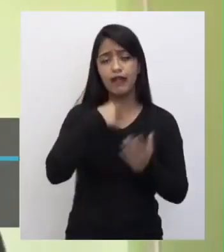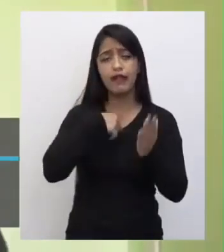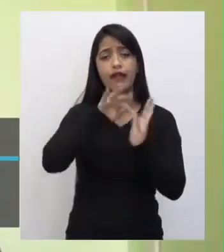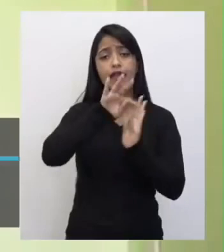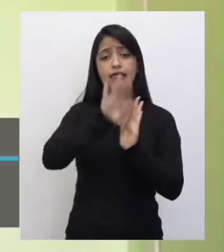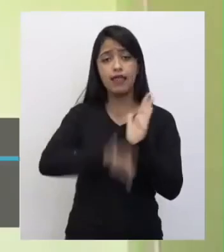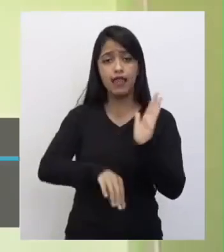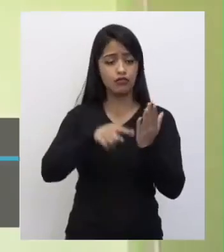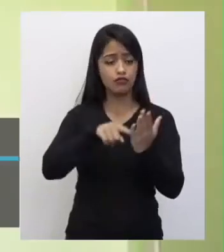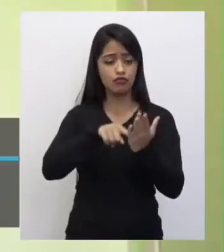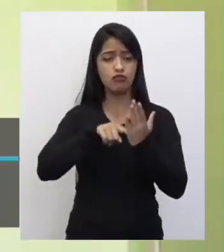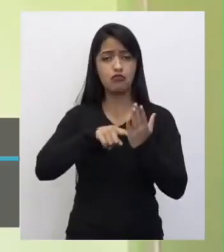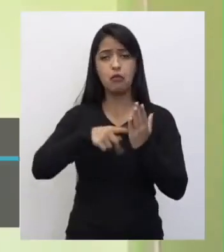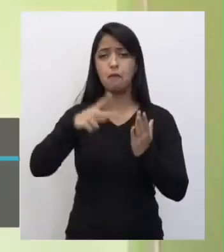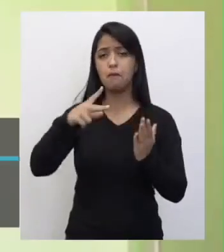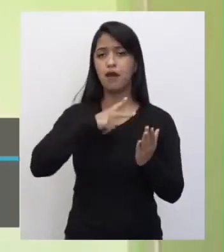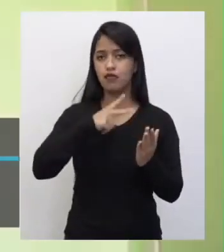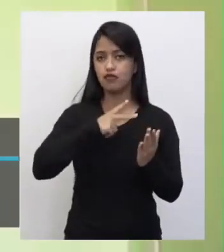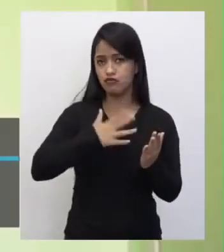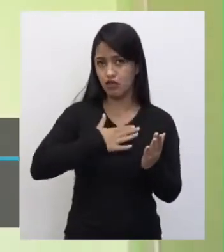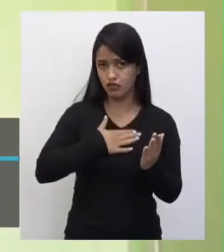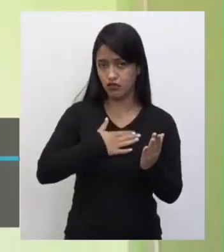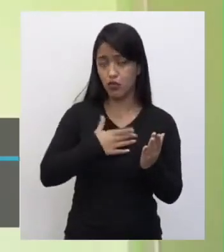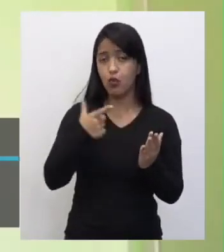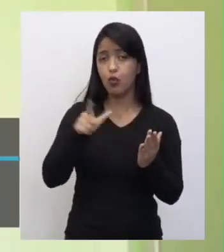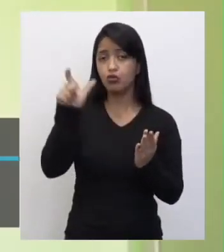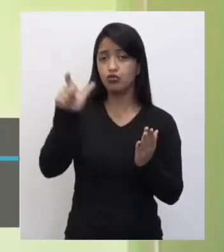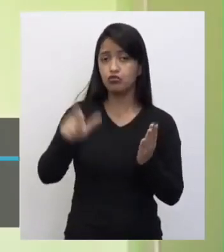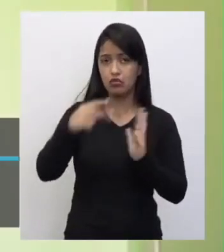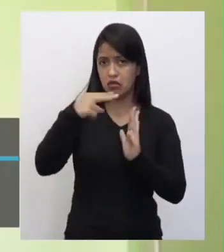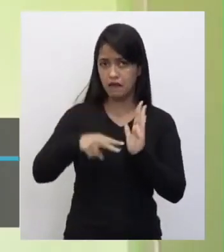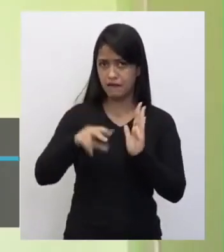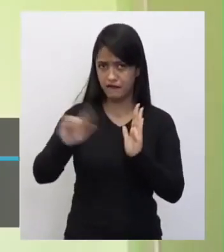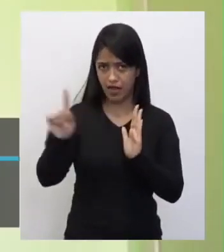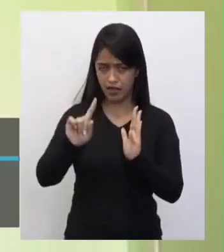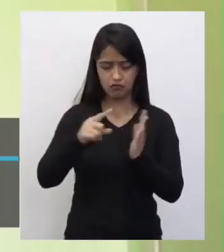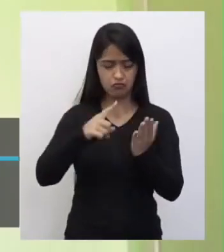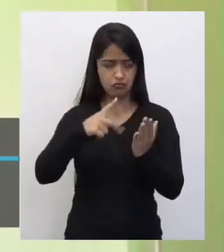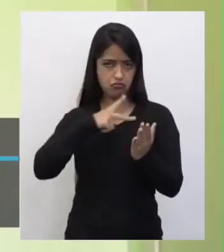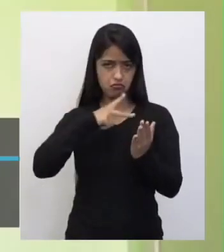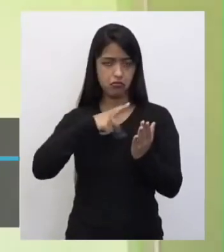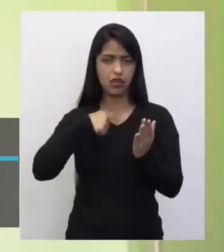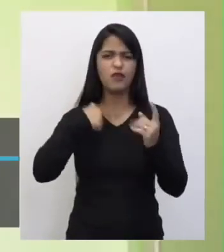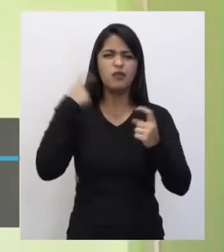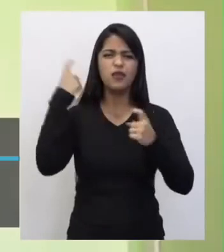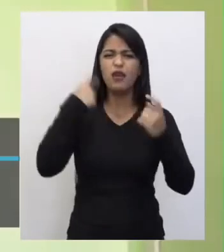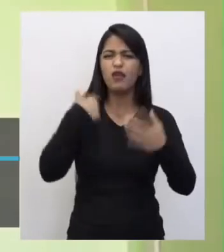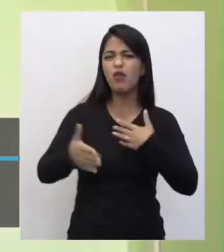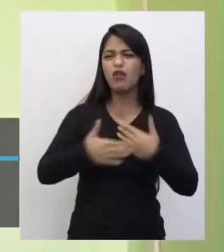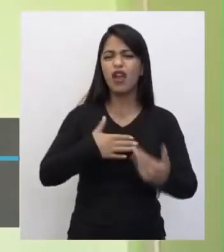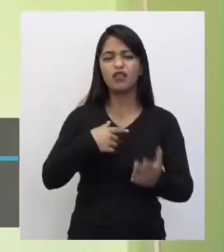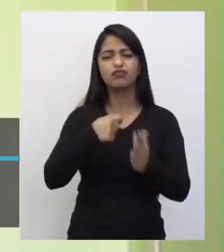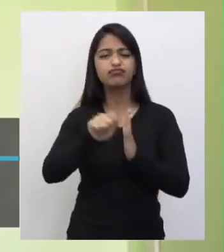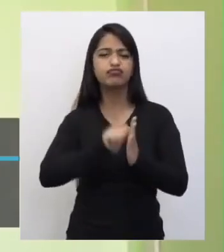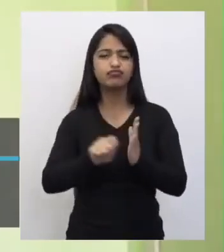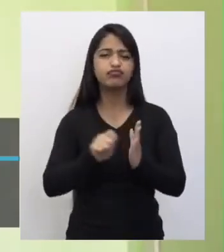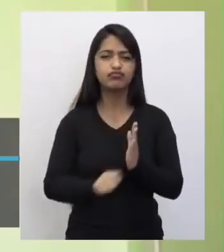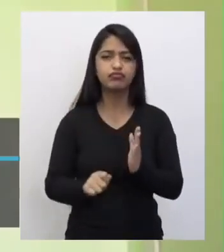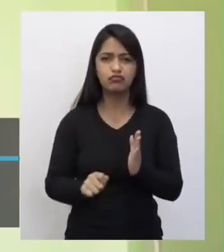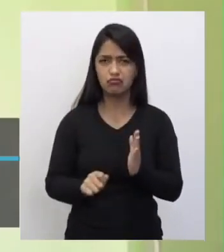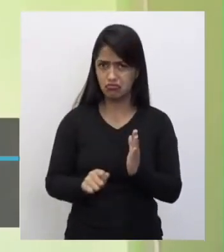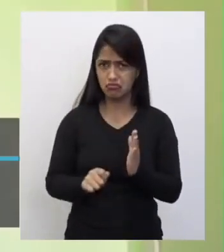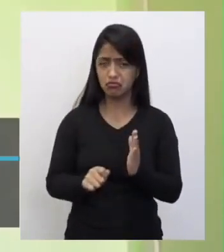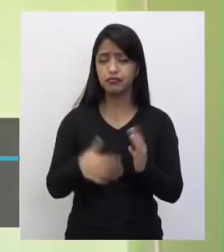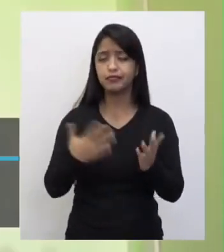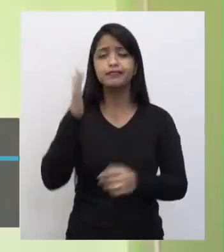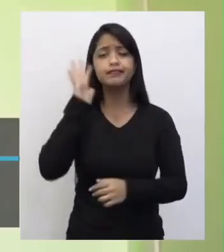eu não vou revelar isso para outra pessoa. Será que a gente não precisa ter essa preocupação? Vamos pensar, né, na função de um